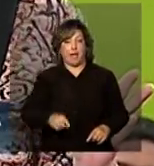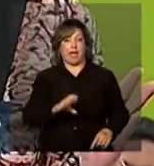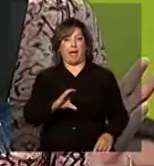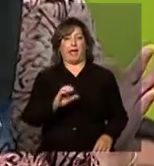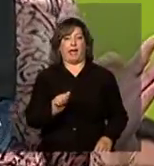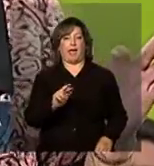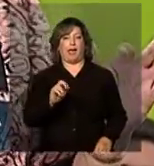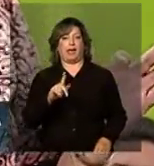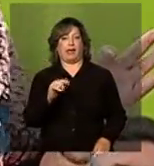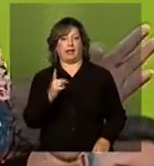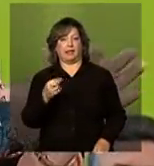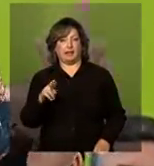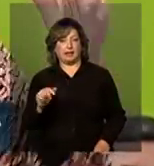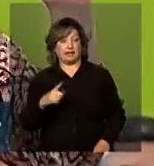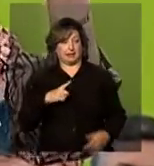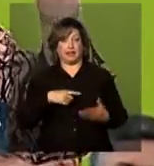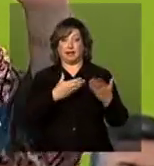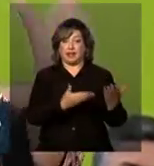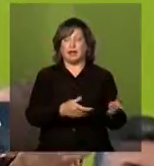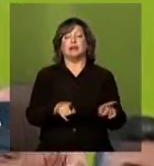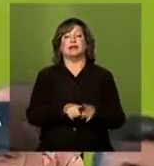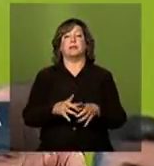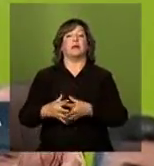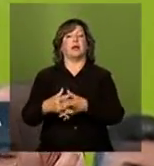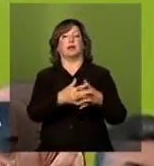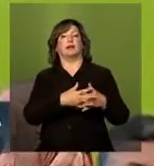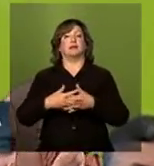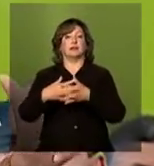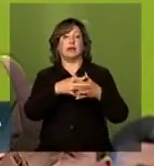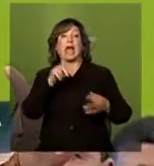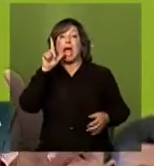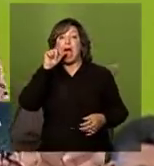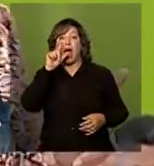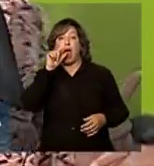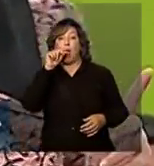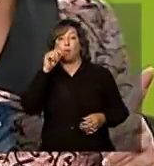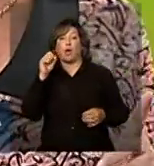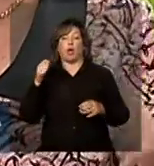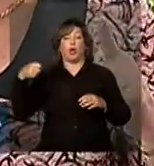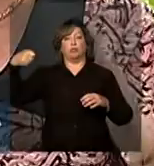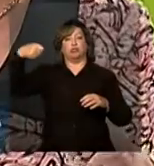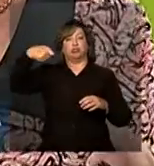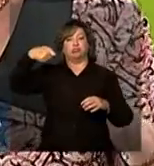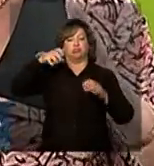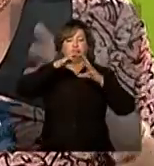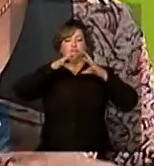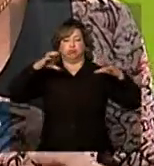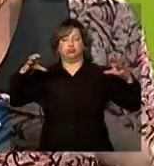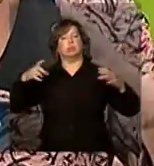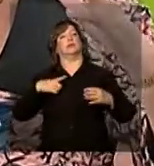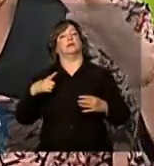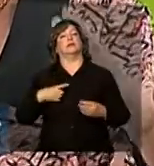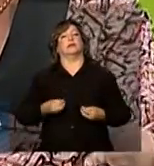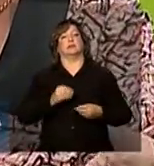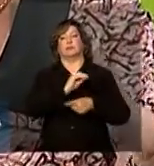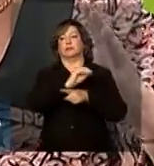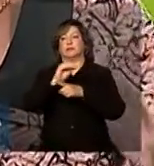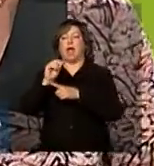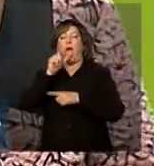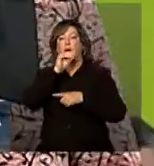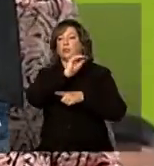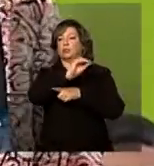ali e o caminhão pipa o caminhão pipa necessário para muitas vezes